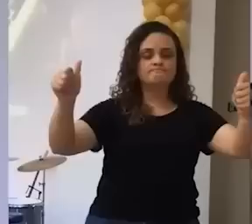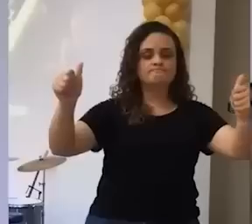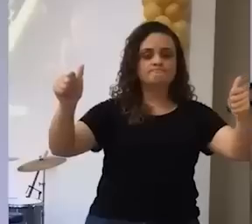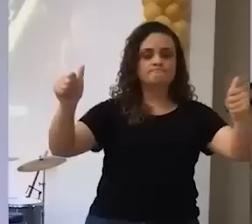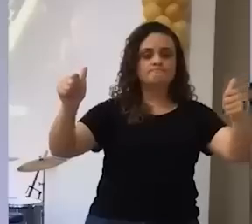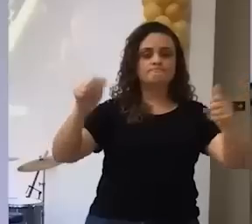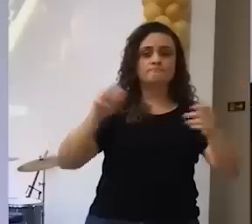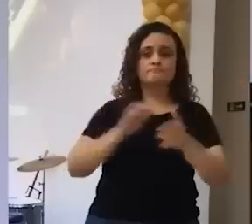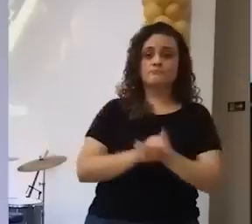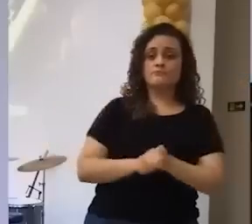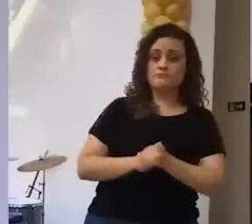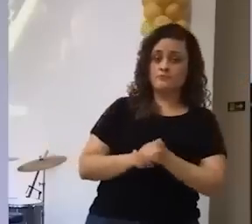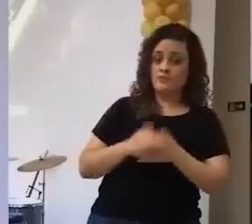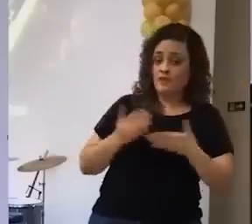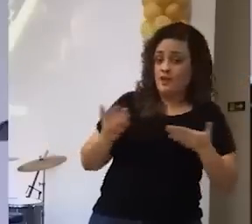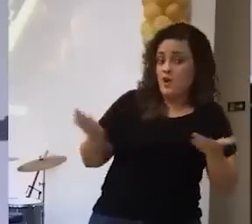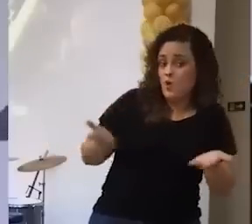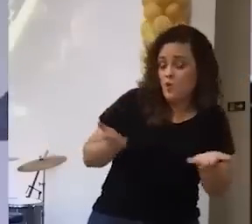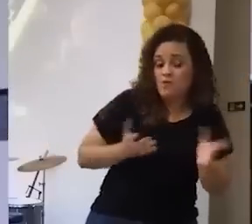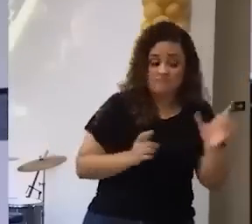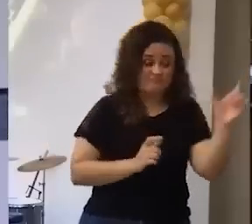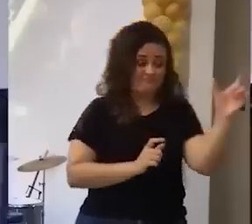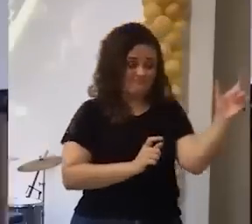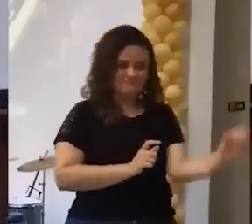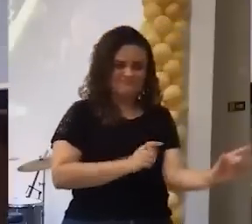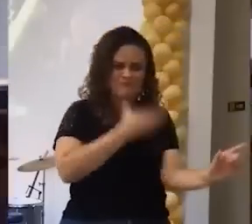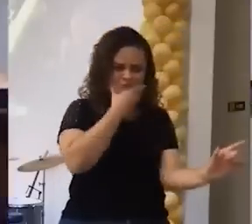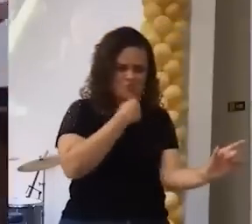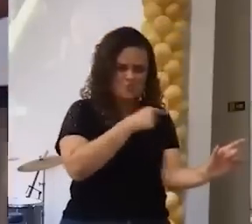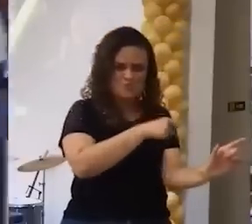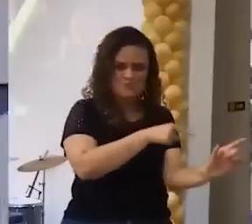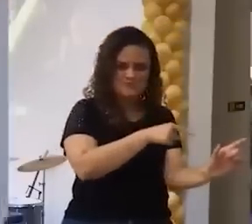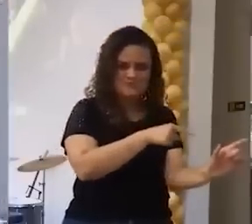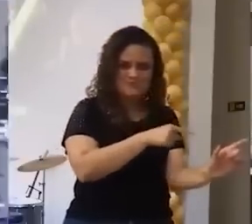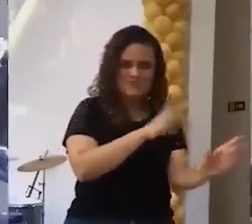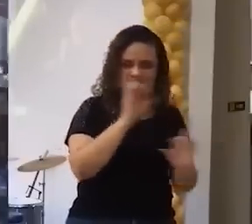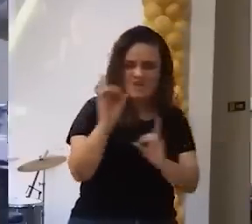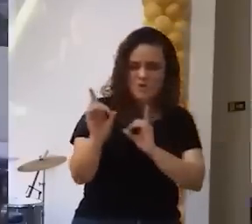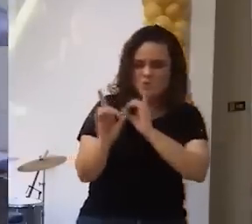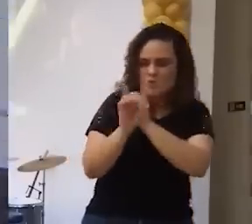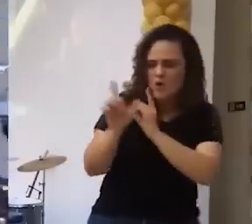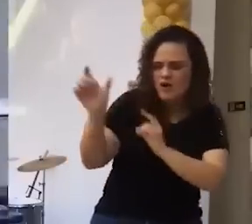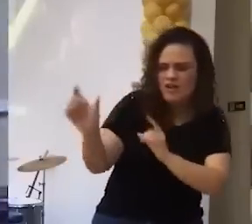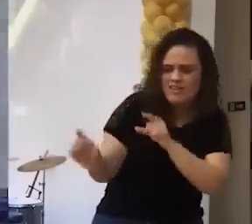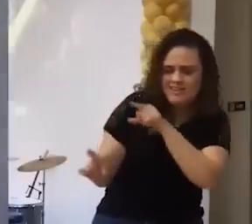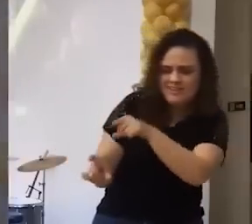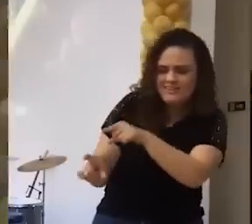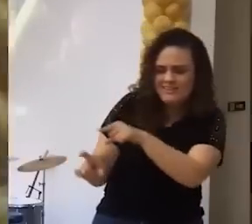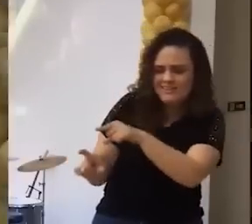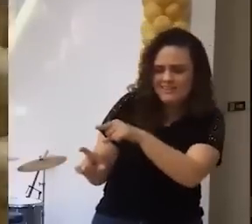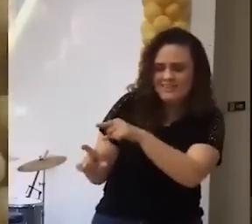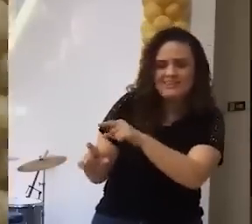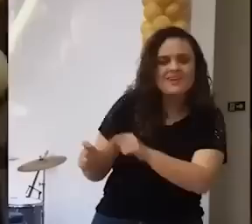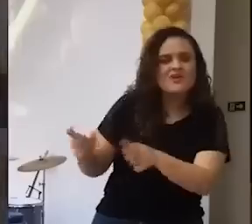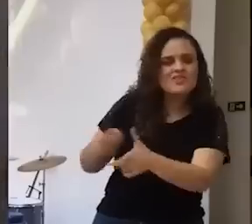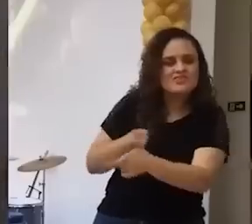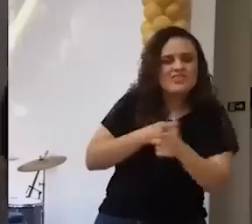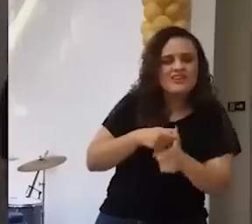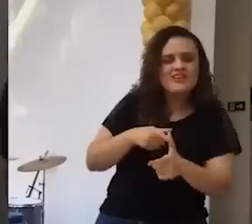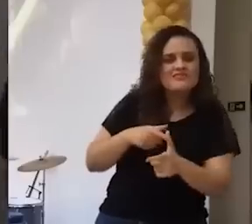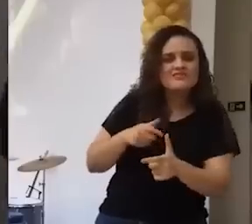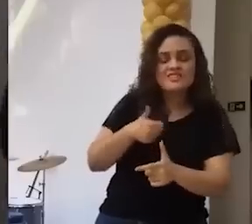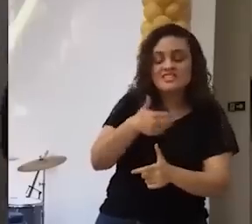Agora este homem encontra alguém que lhe deve 100 denários. O que são 100 denários? 100 dias de